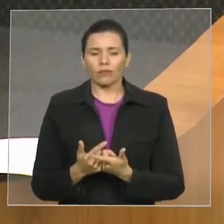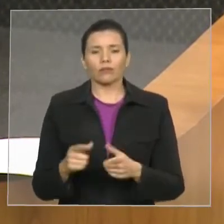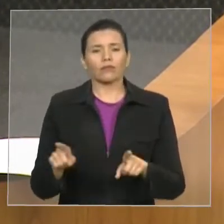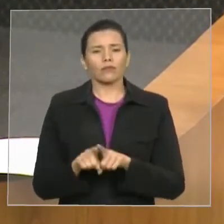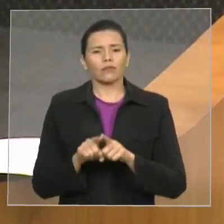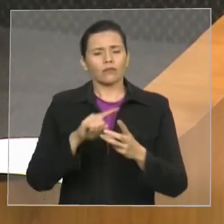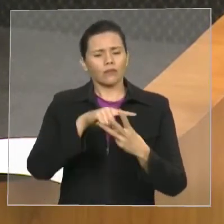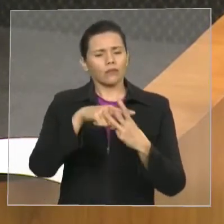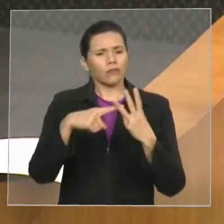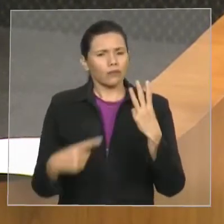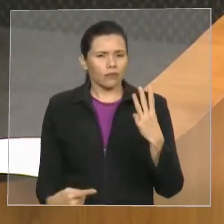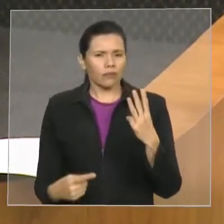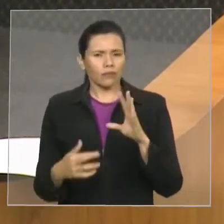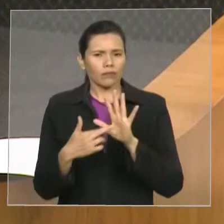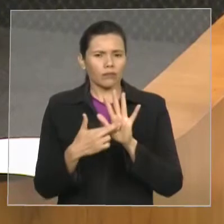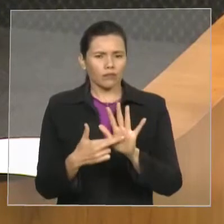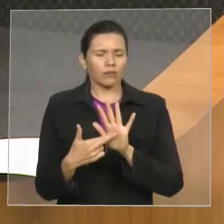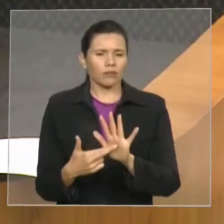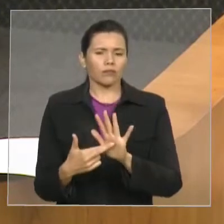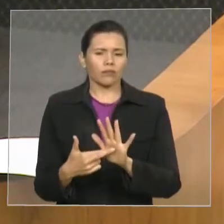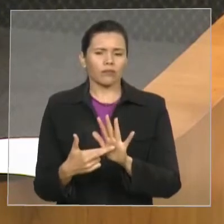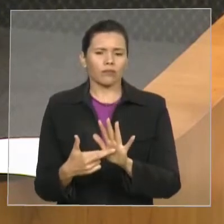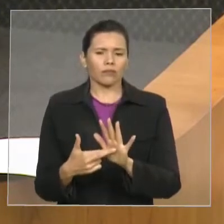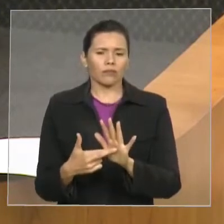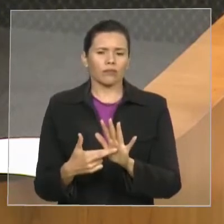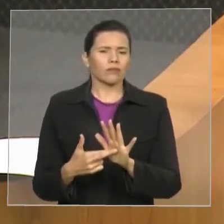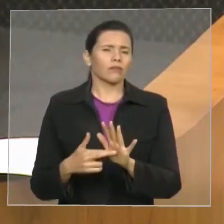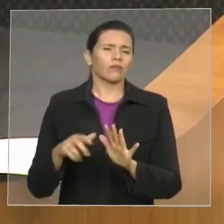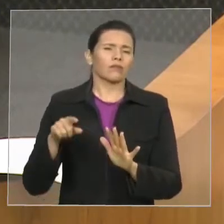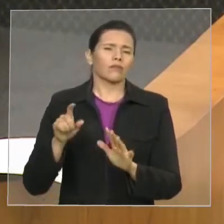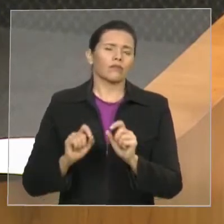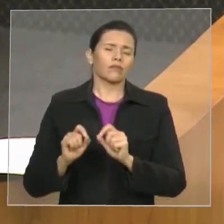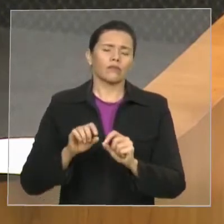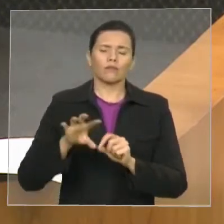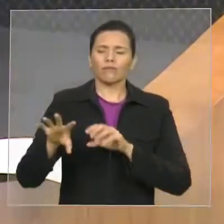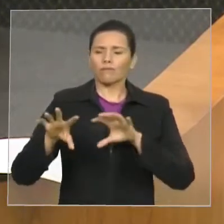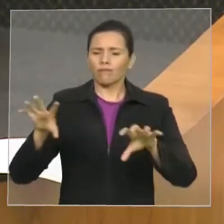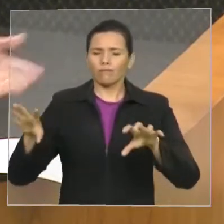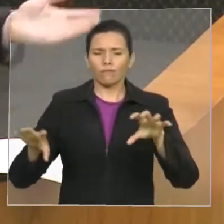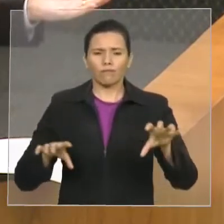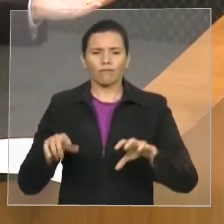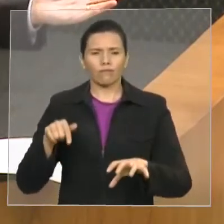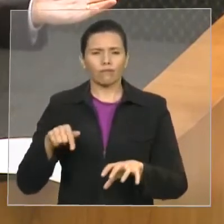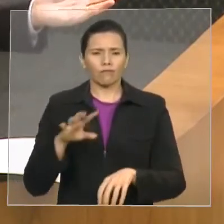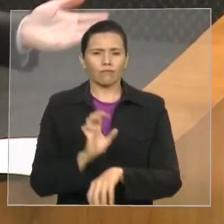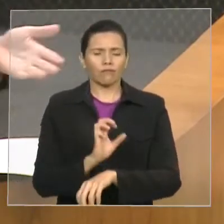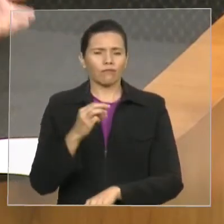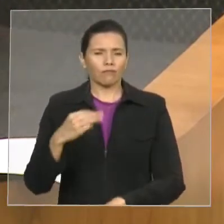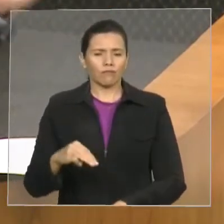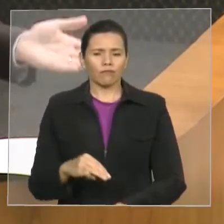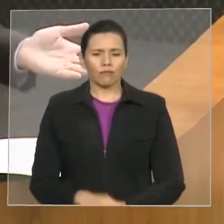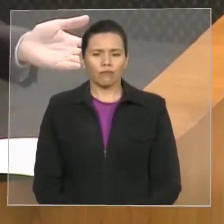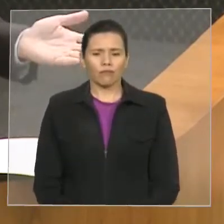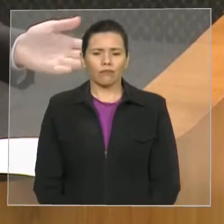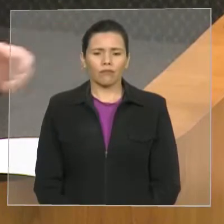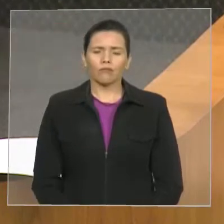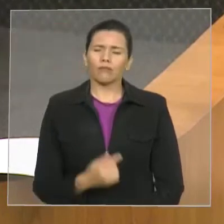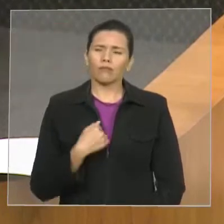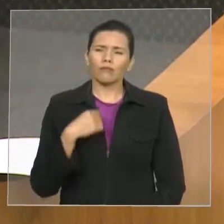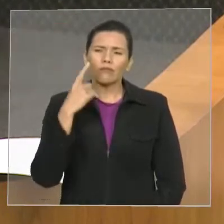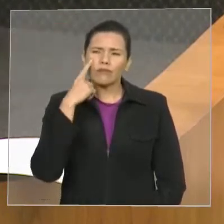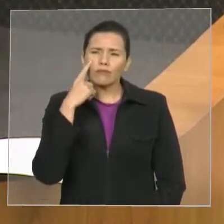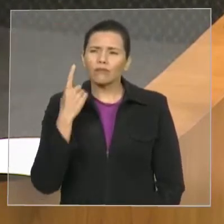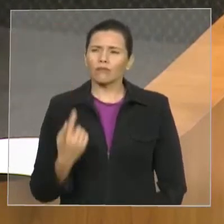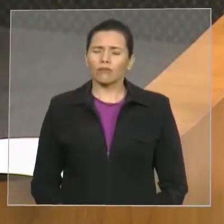de pró-moradia de regiões distintas do Estado do Maranhão. Ora, senhoras e senhores, o porquê?